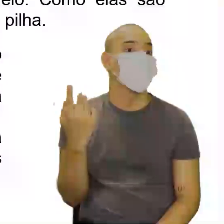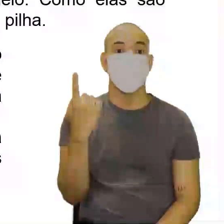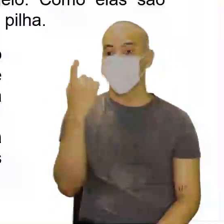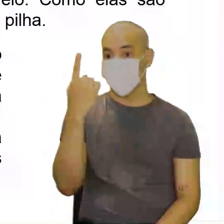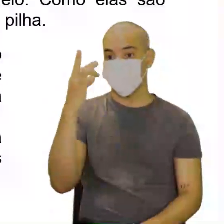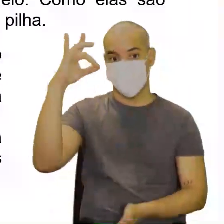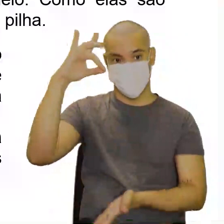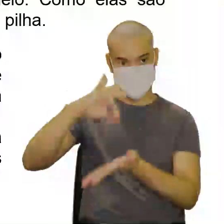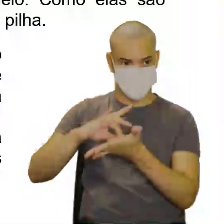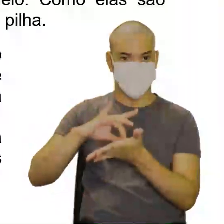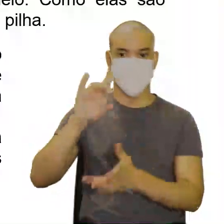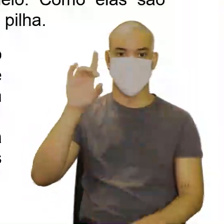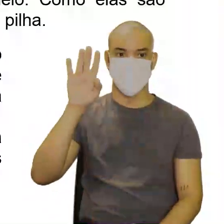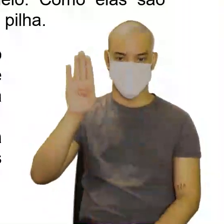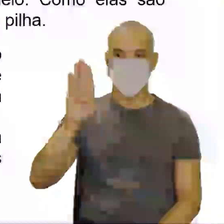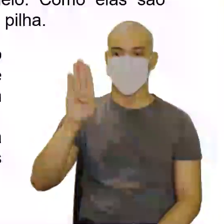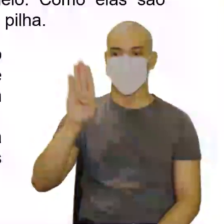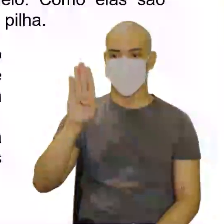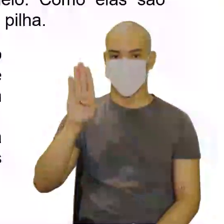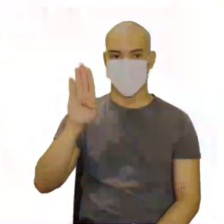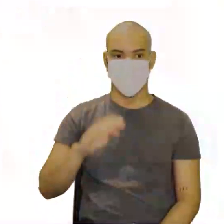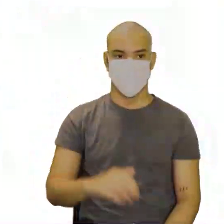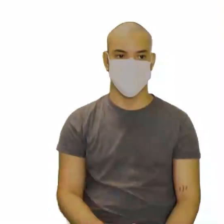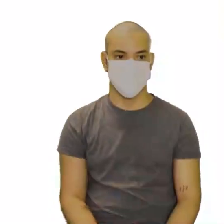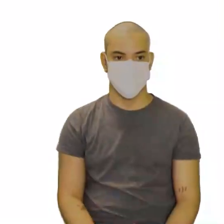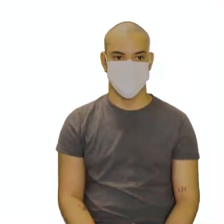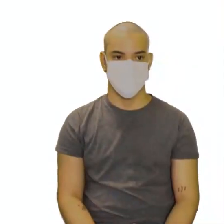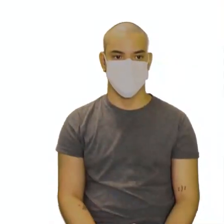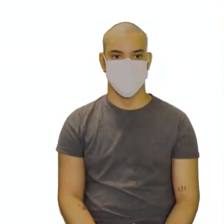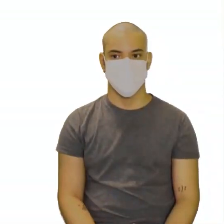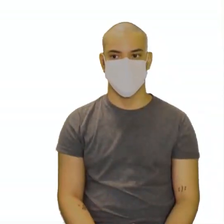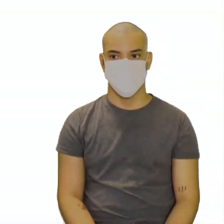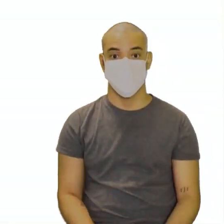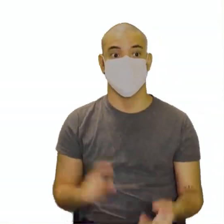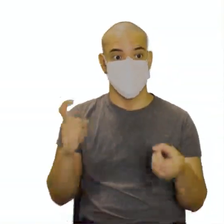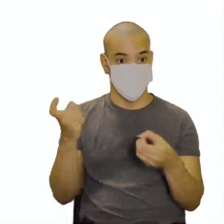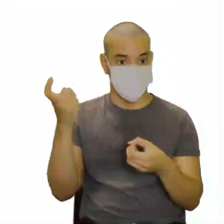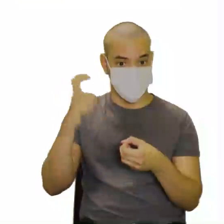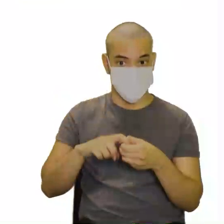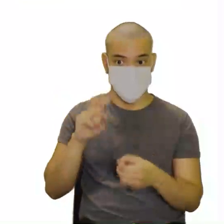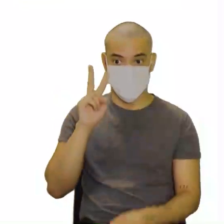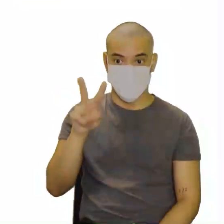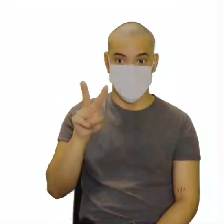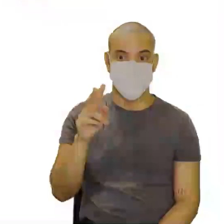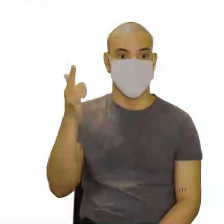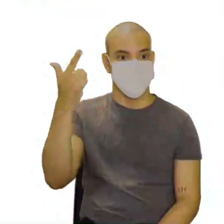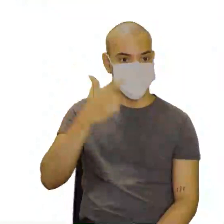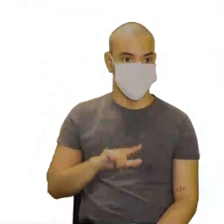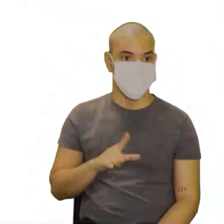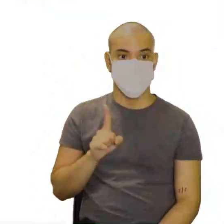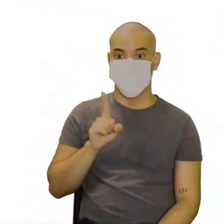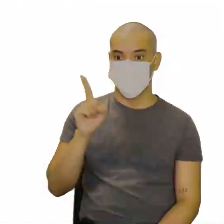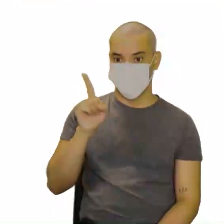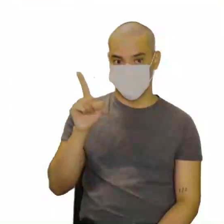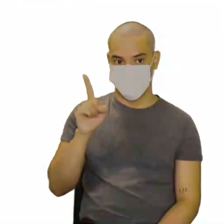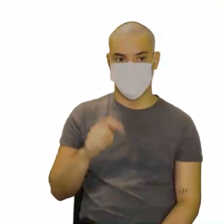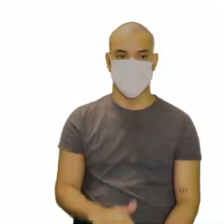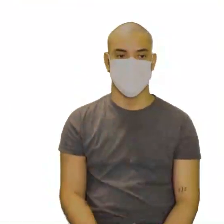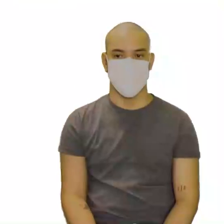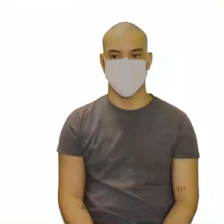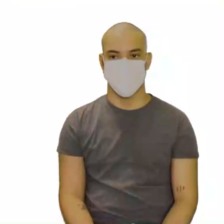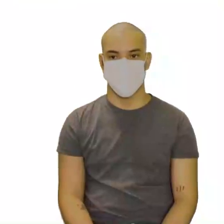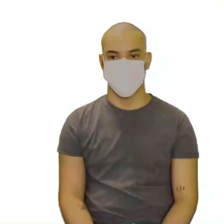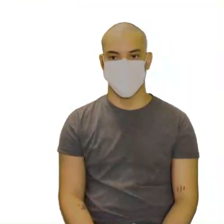vamos ficar com a letra B, tá? Deixa eu só voltar a figura para vocês verem novamente. Aqui. Então, aqui, pessoal, olha